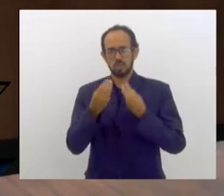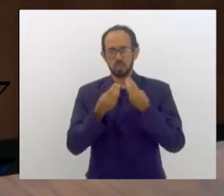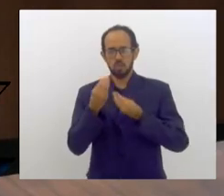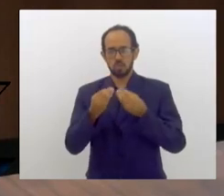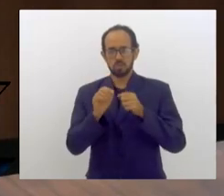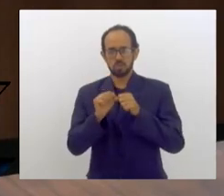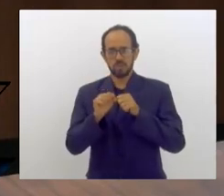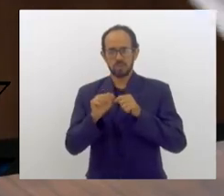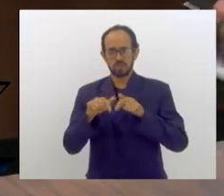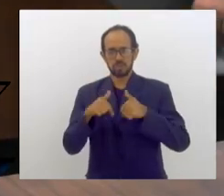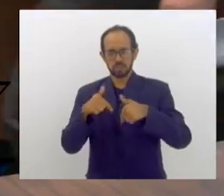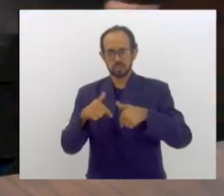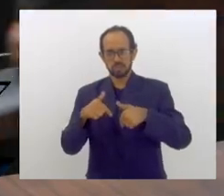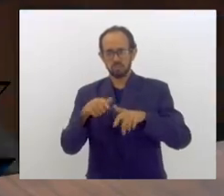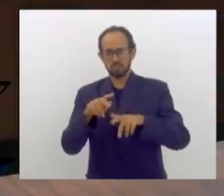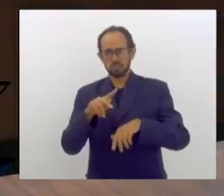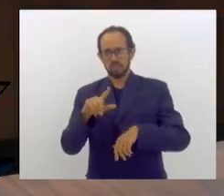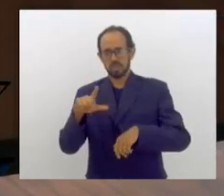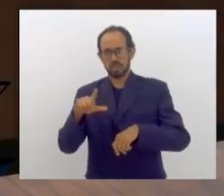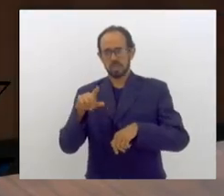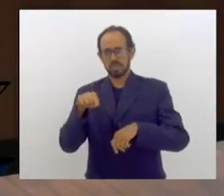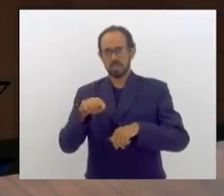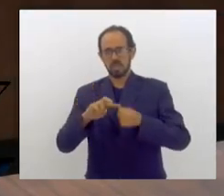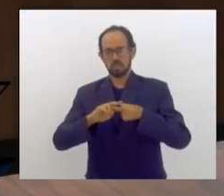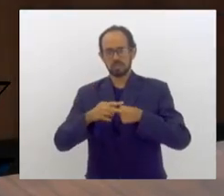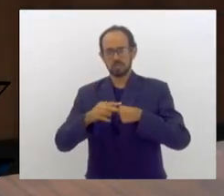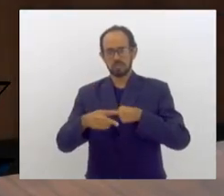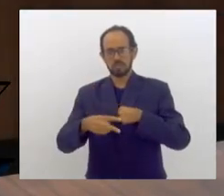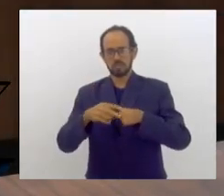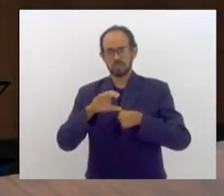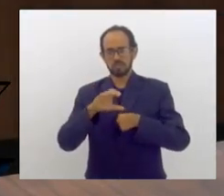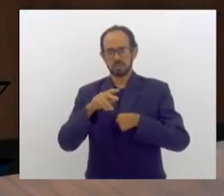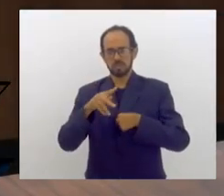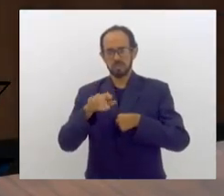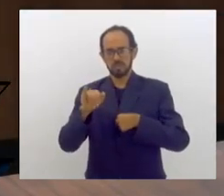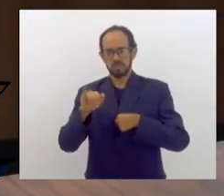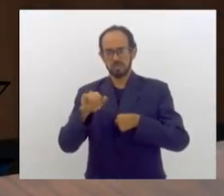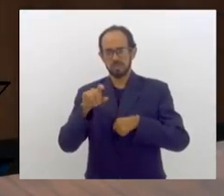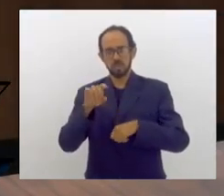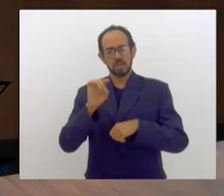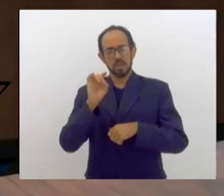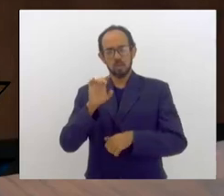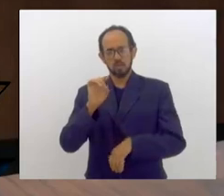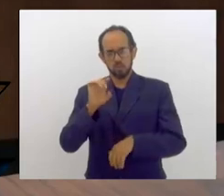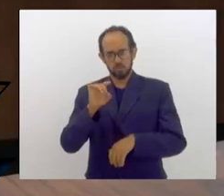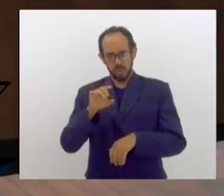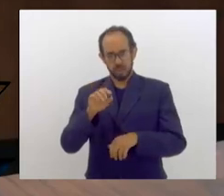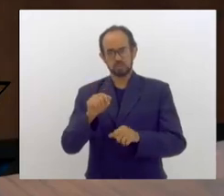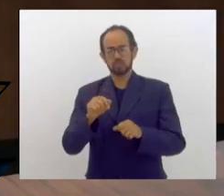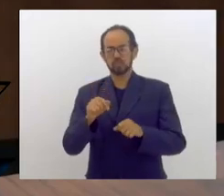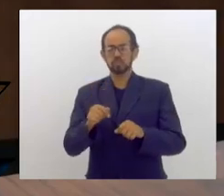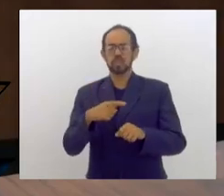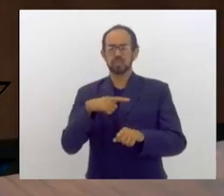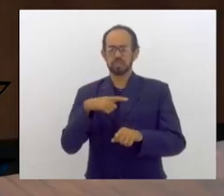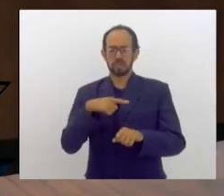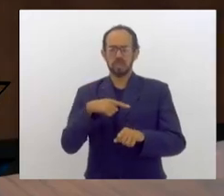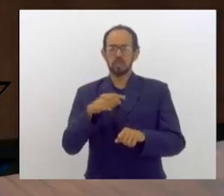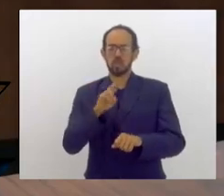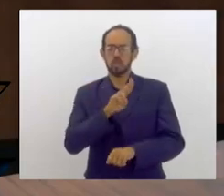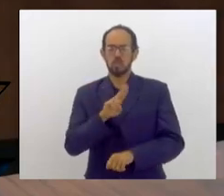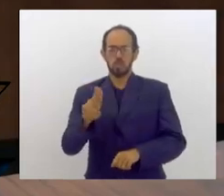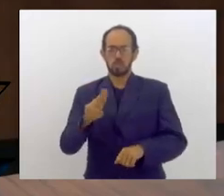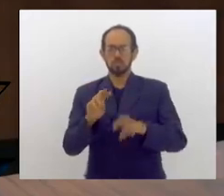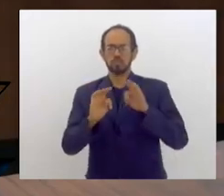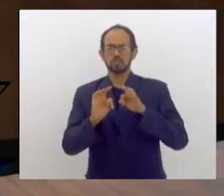os projetos de lei frutos de CPIs, para constar automaticamente o nome dos autores e